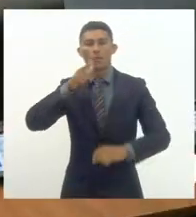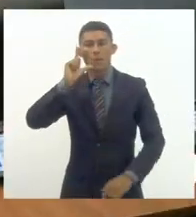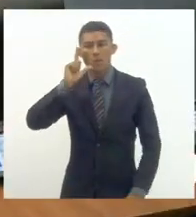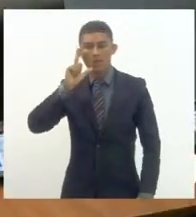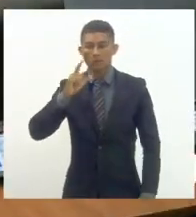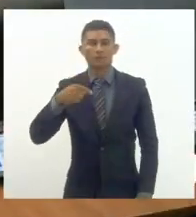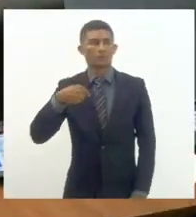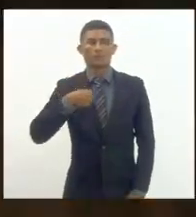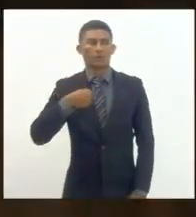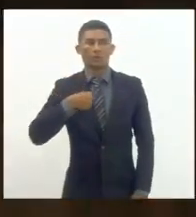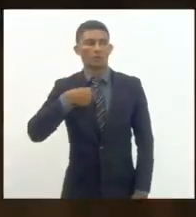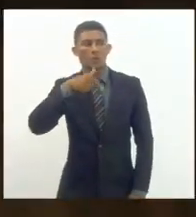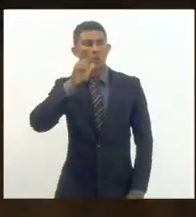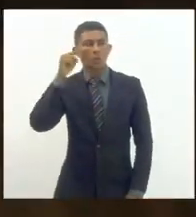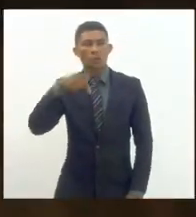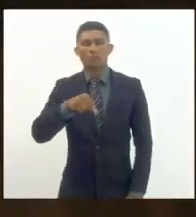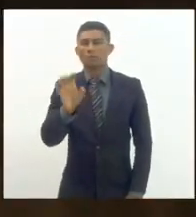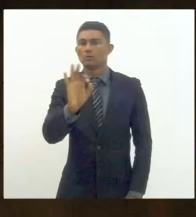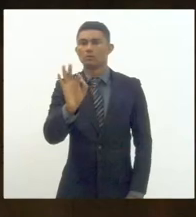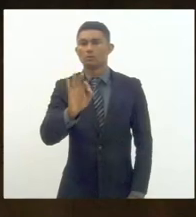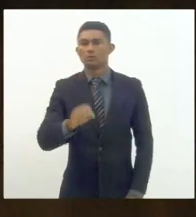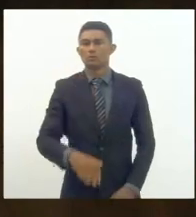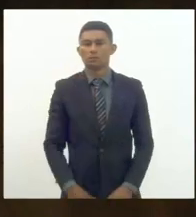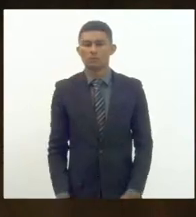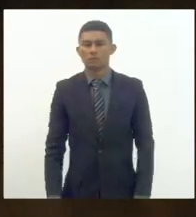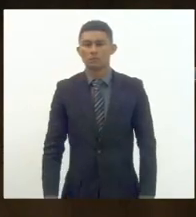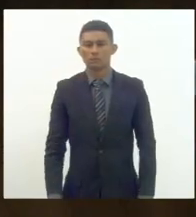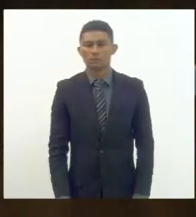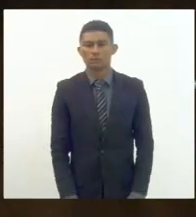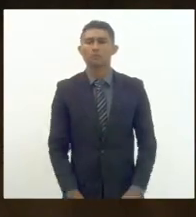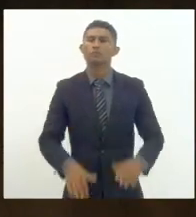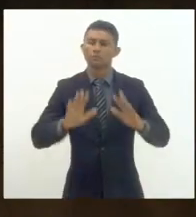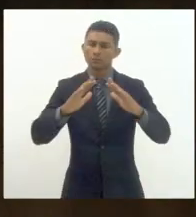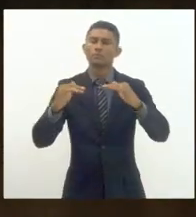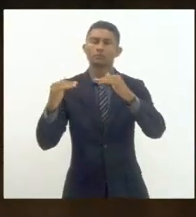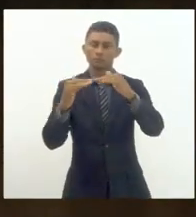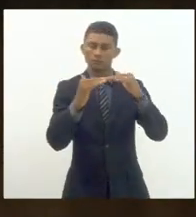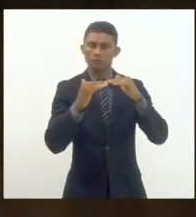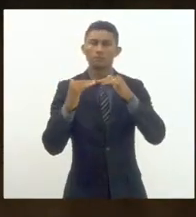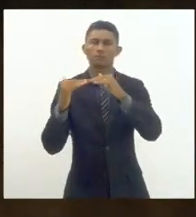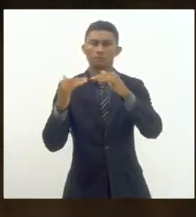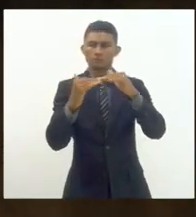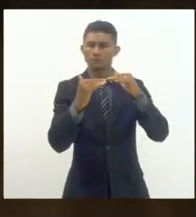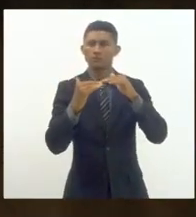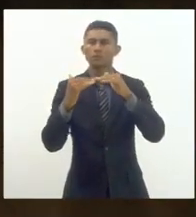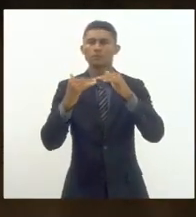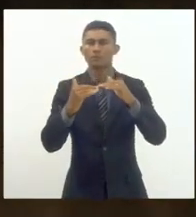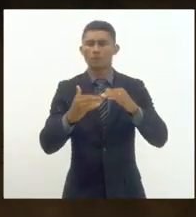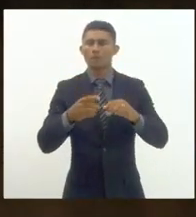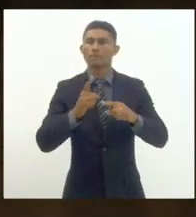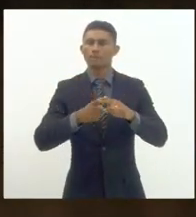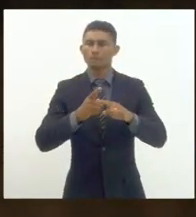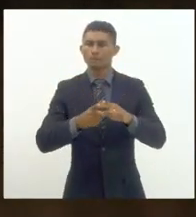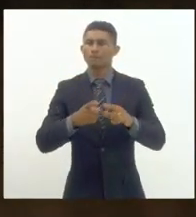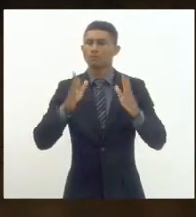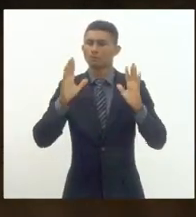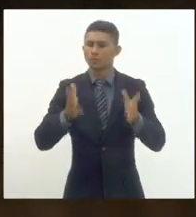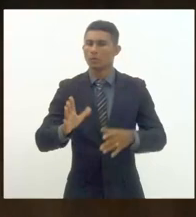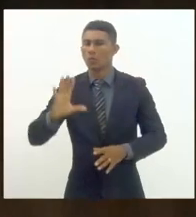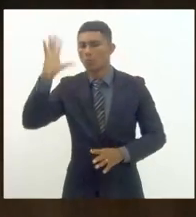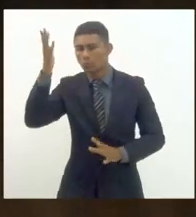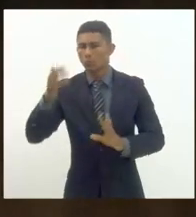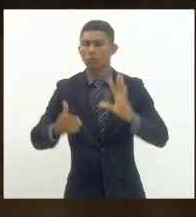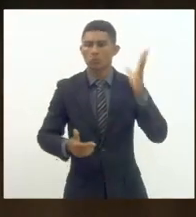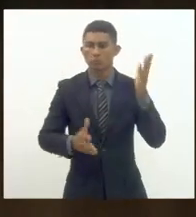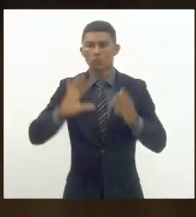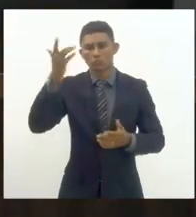eu não estava presente, mas tacitamente concordo com ele. Haja vista as covardias que foram perpetradas, inclusive